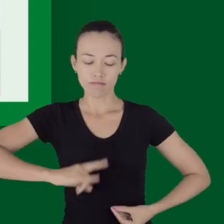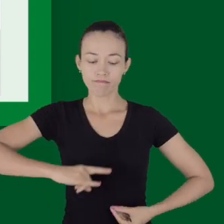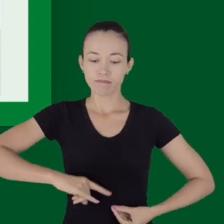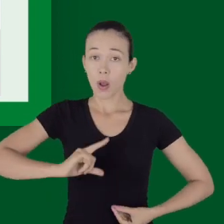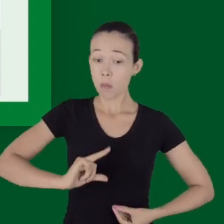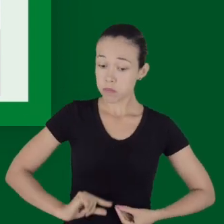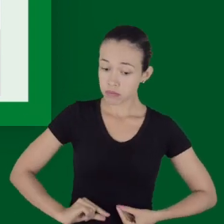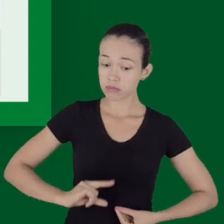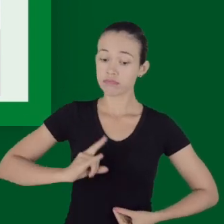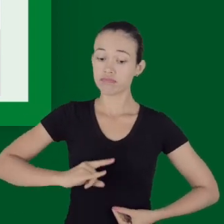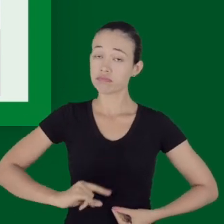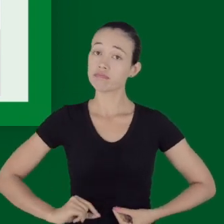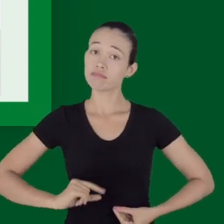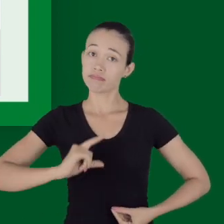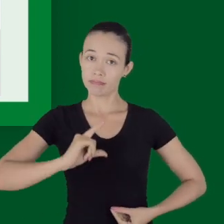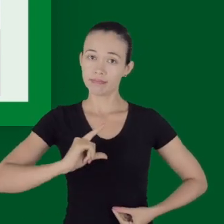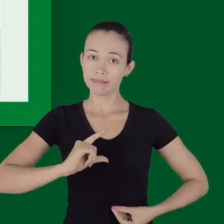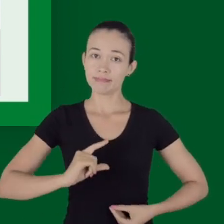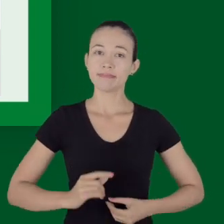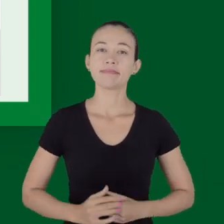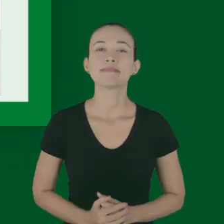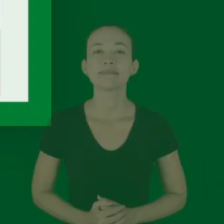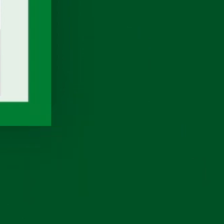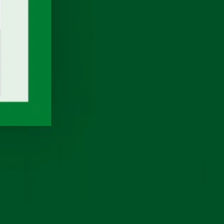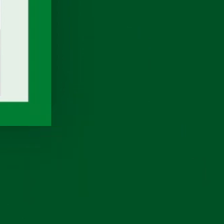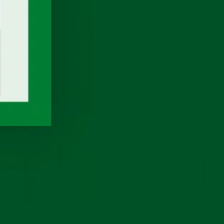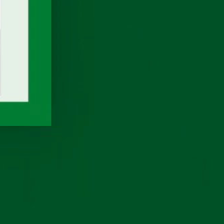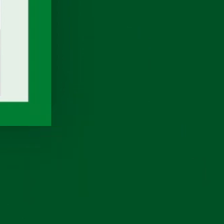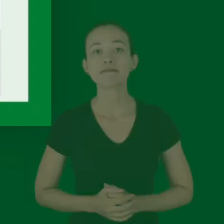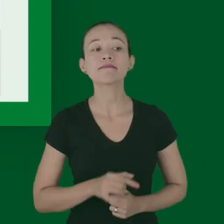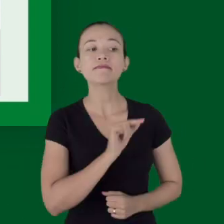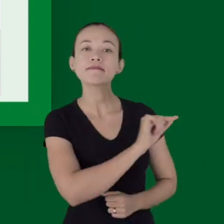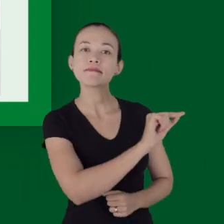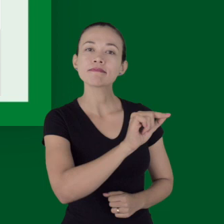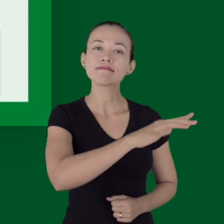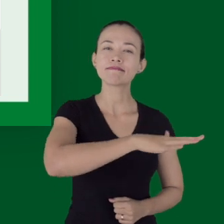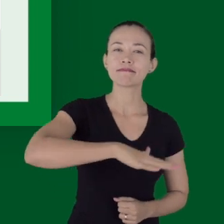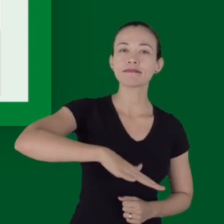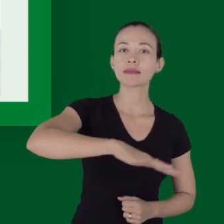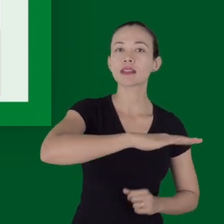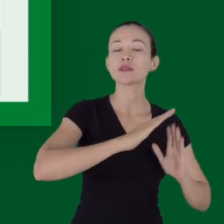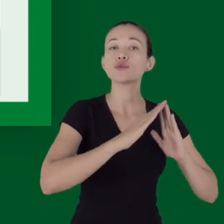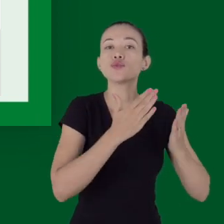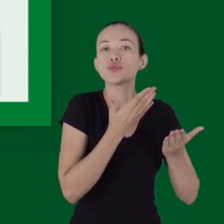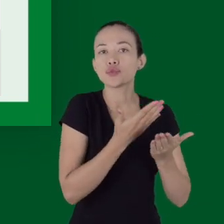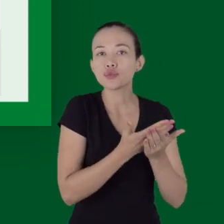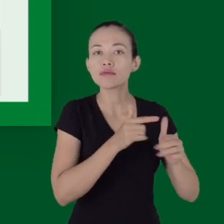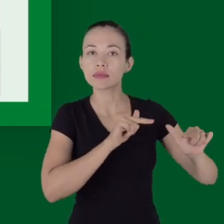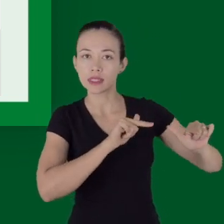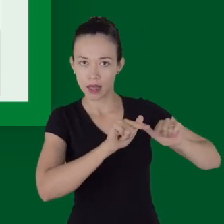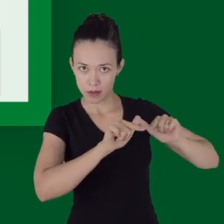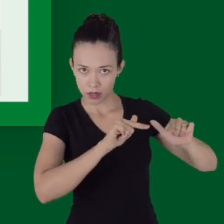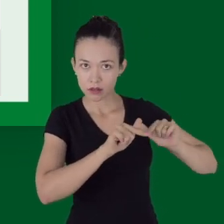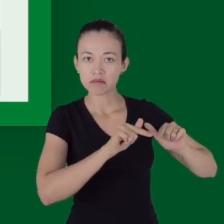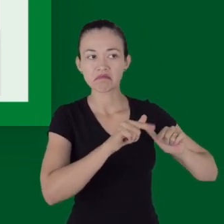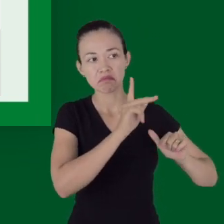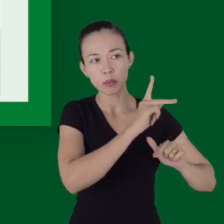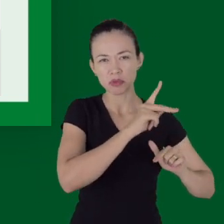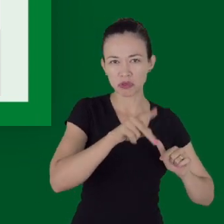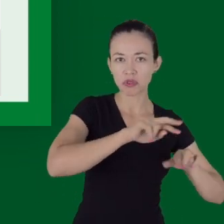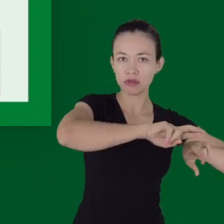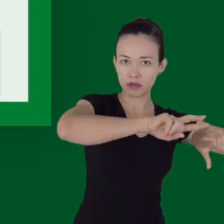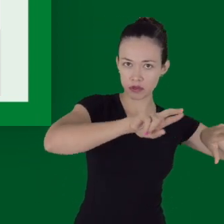trazem informações essenciais sobre essas alterações. Os profissionais do ambiente escolar, principalmente aqueles que